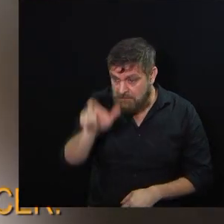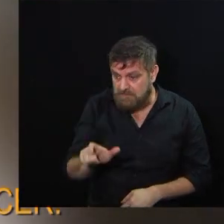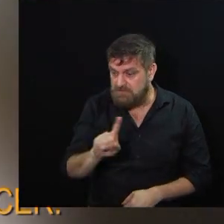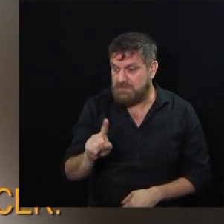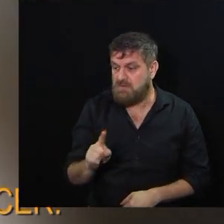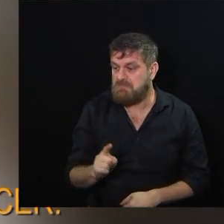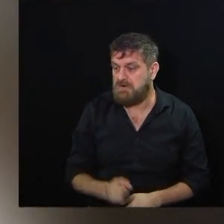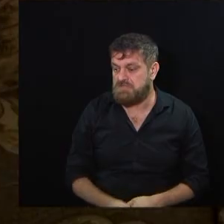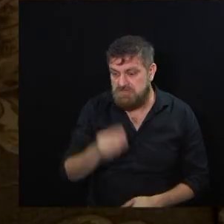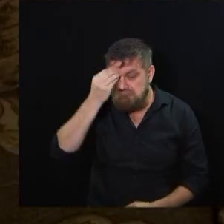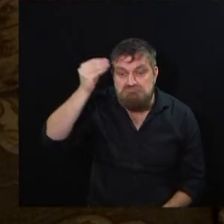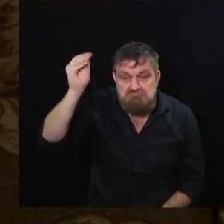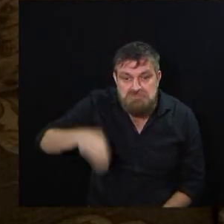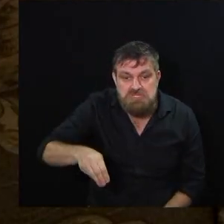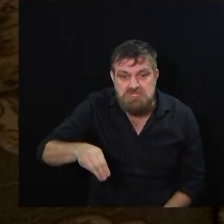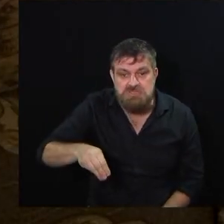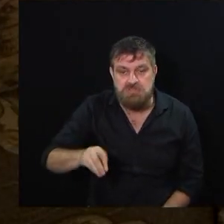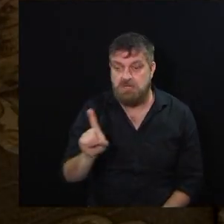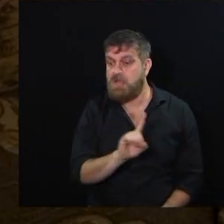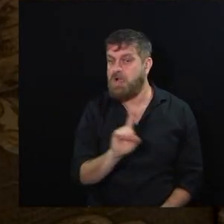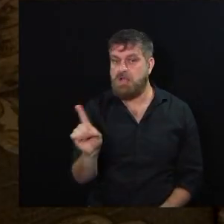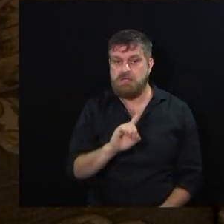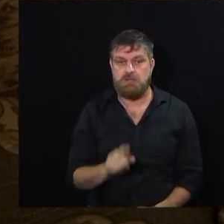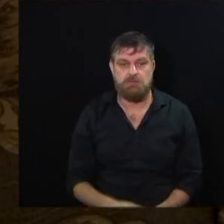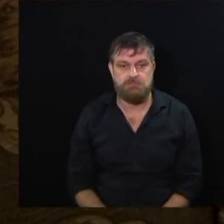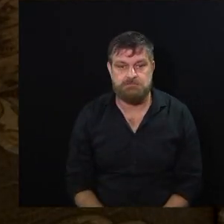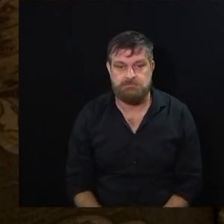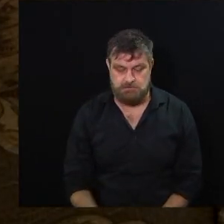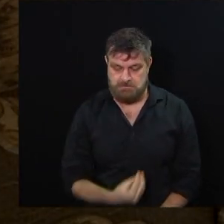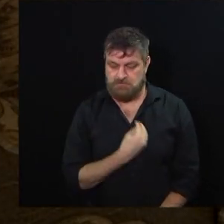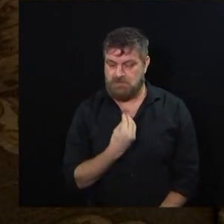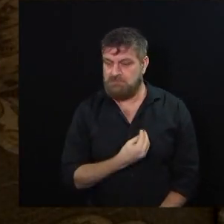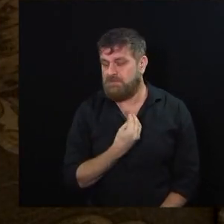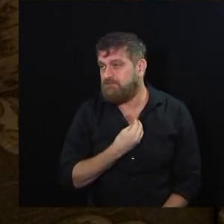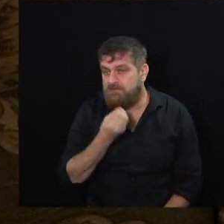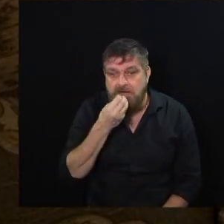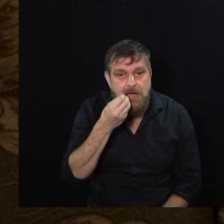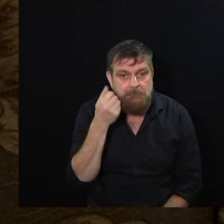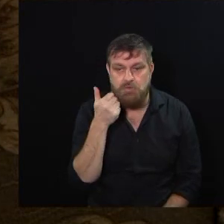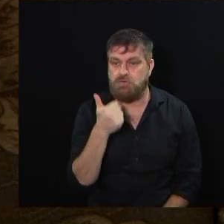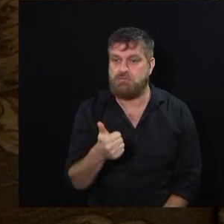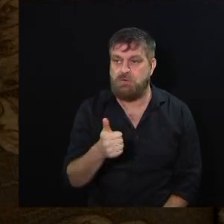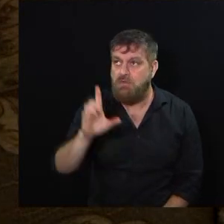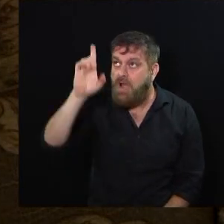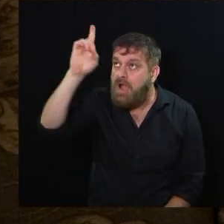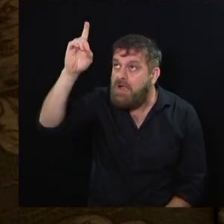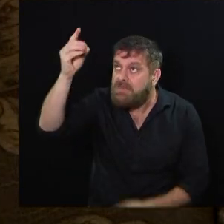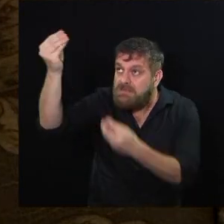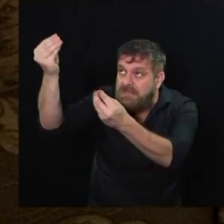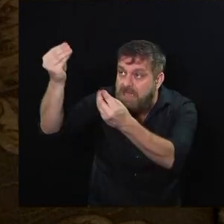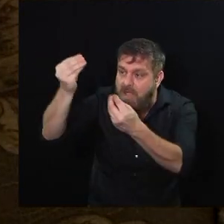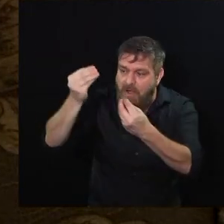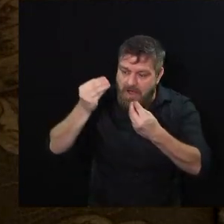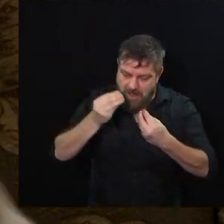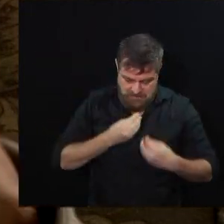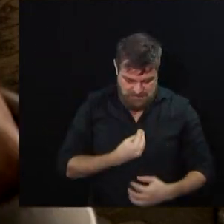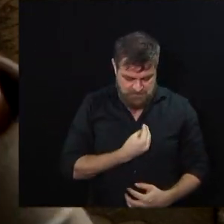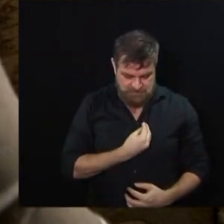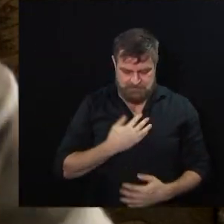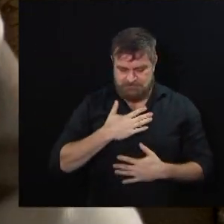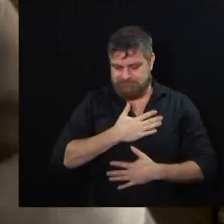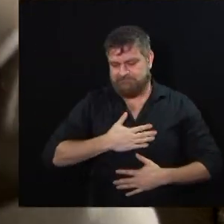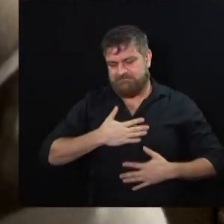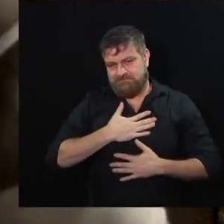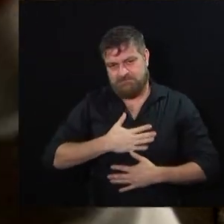não. A estar vivo é uma coisa muito boa, é uma dádiva de Deus. Nossa, eu sou feliz de estar vivo. Até